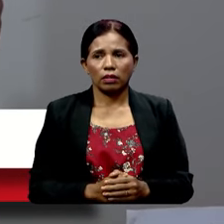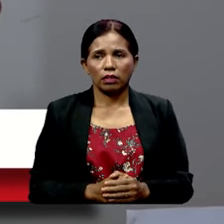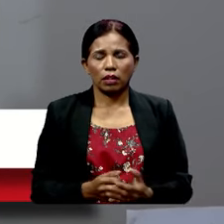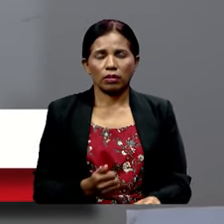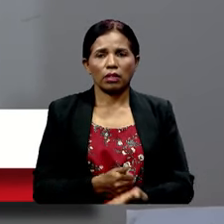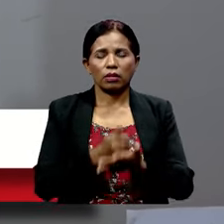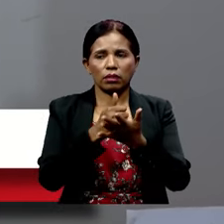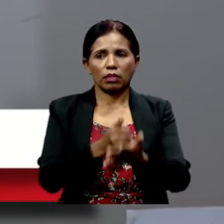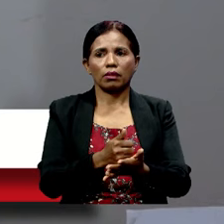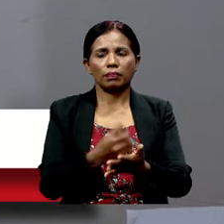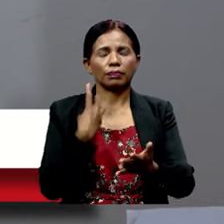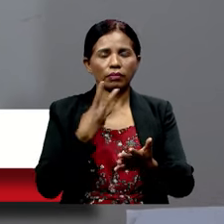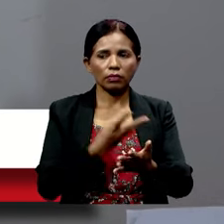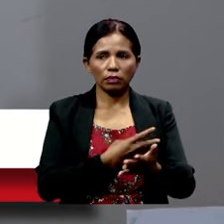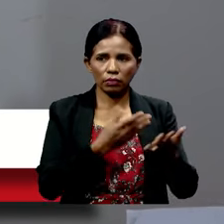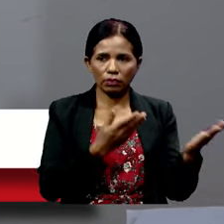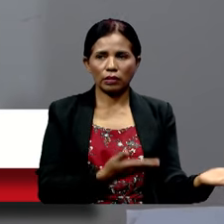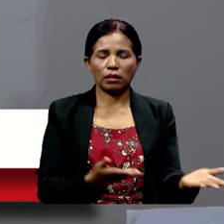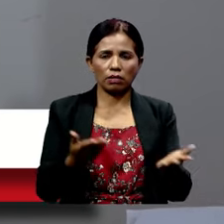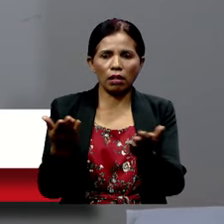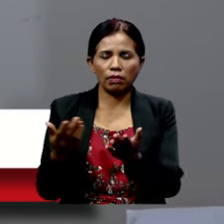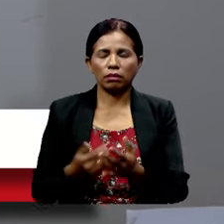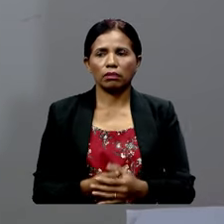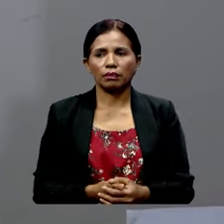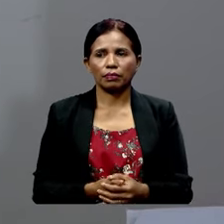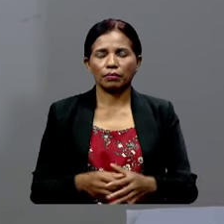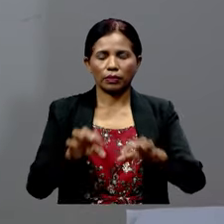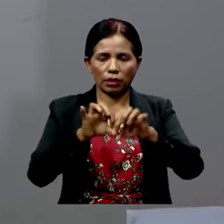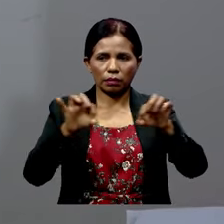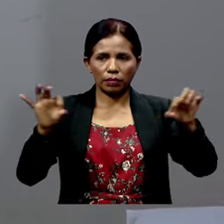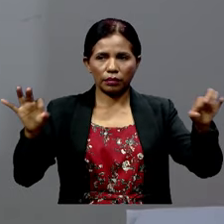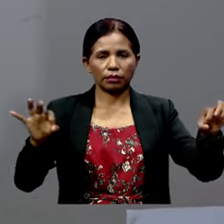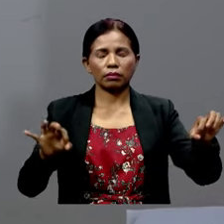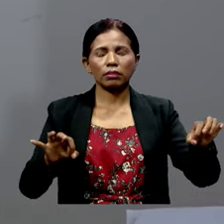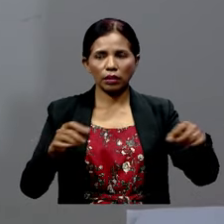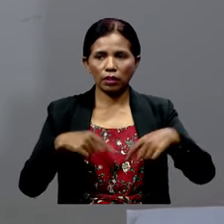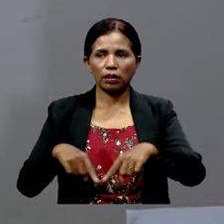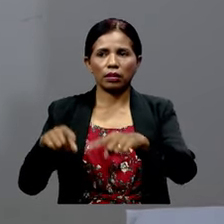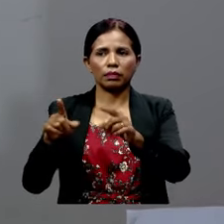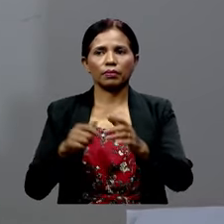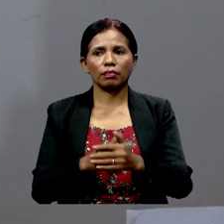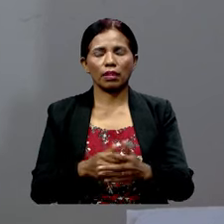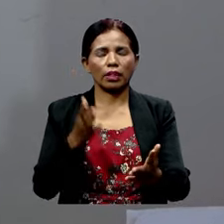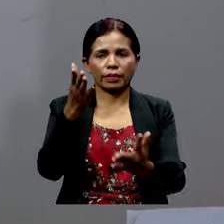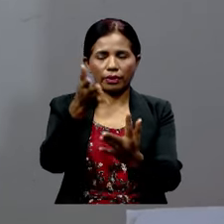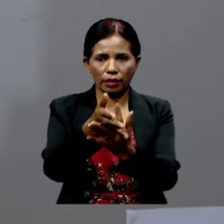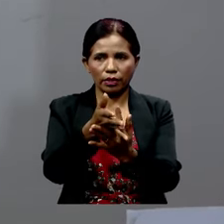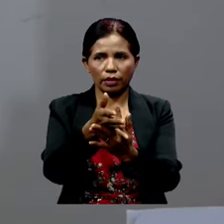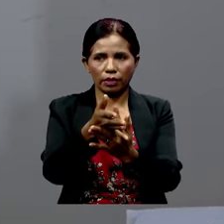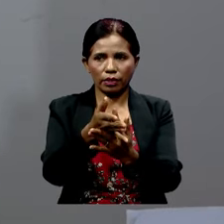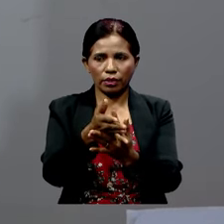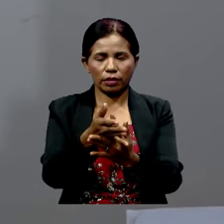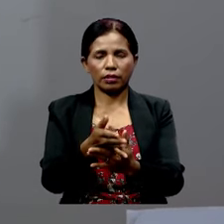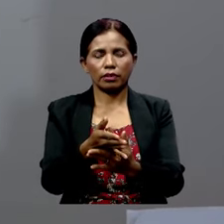facilita ba amidada be buat nasira, mangira e bulu parlong. Dada parlona tama fa asfate ne